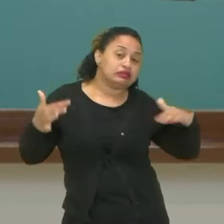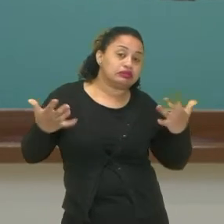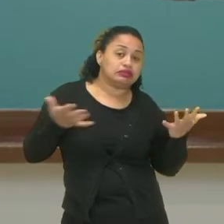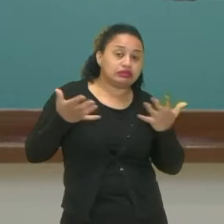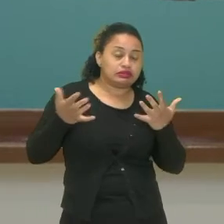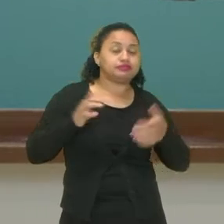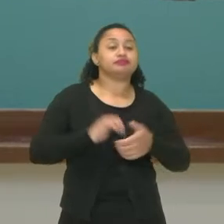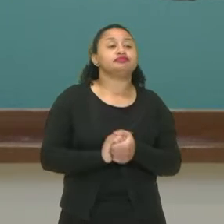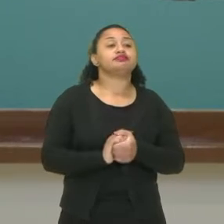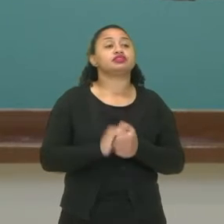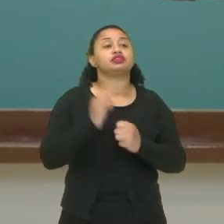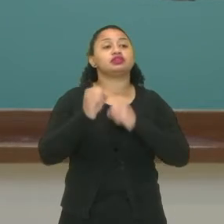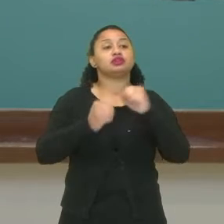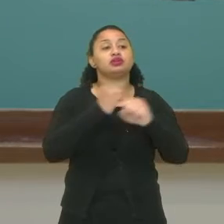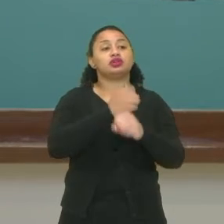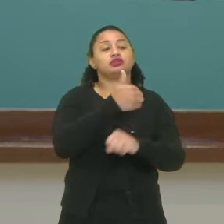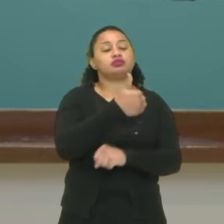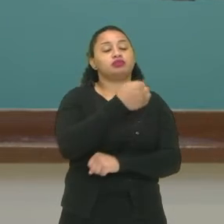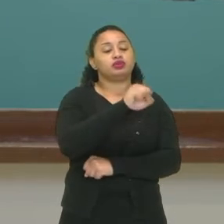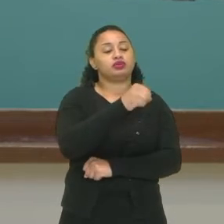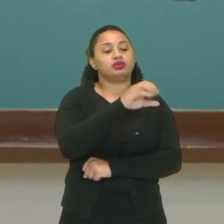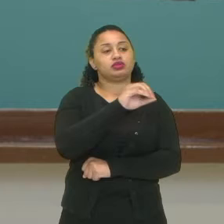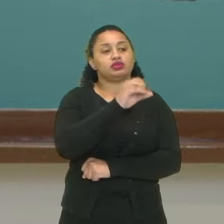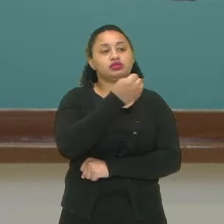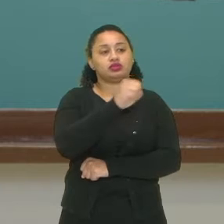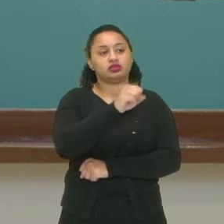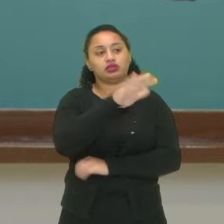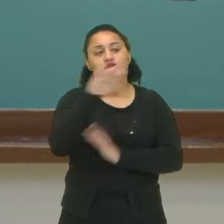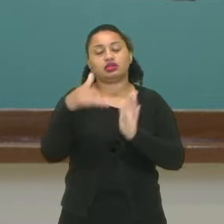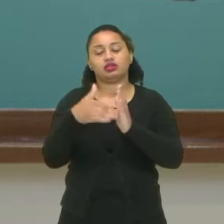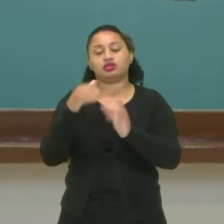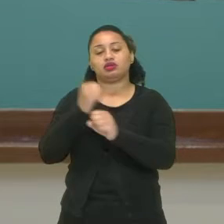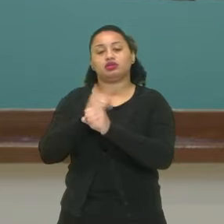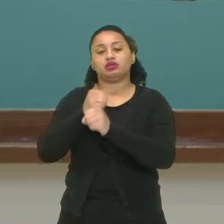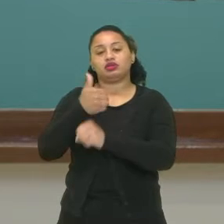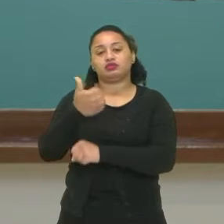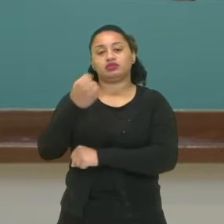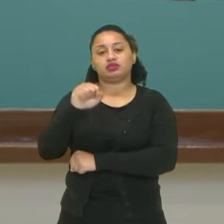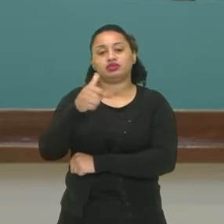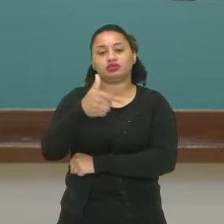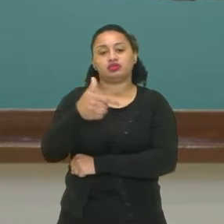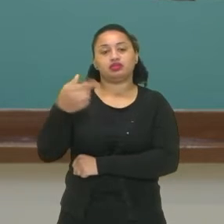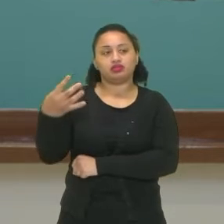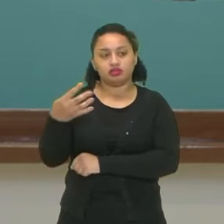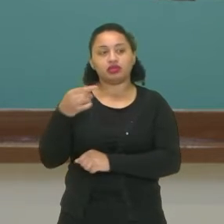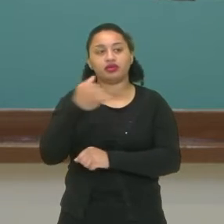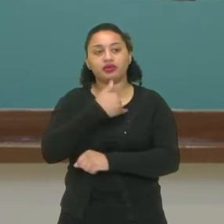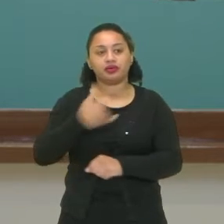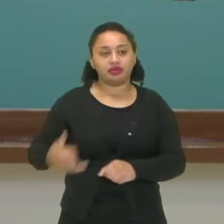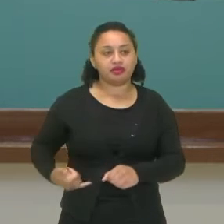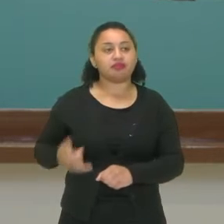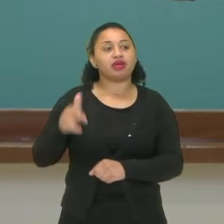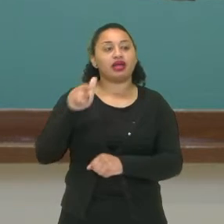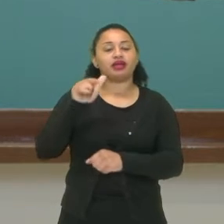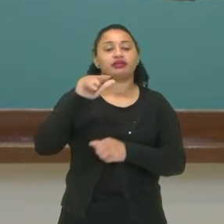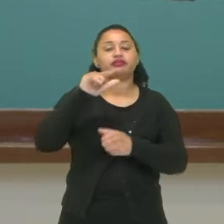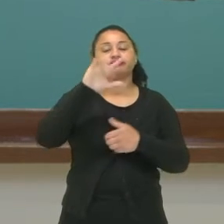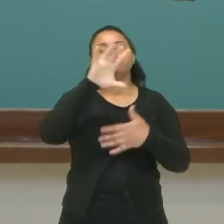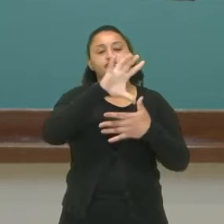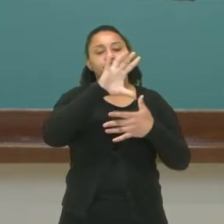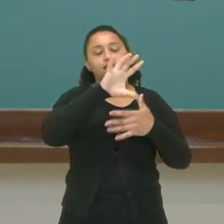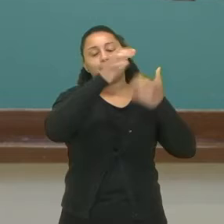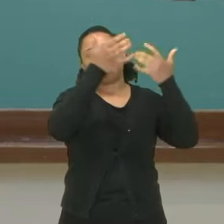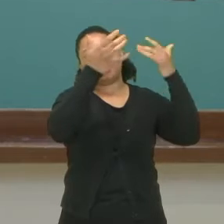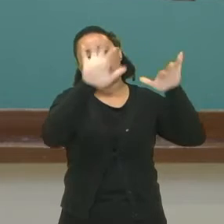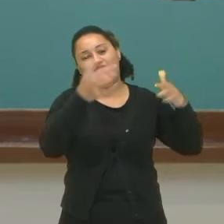1808 e 1824, o Império Espanhol na América desmoronou. Como o professor explicou